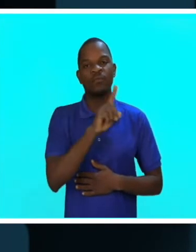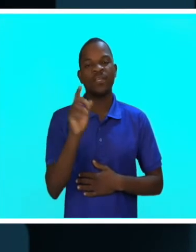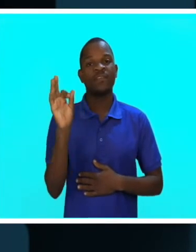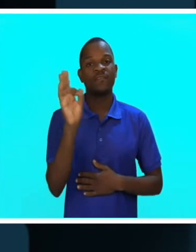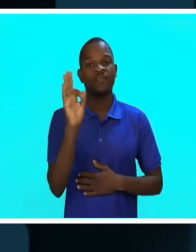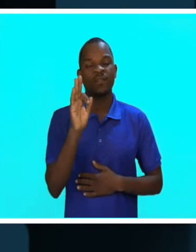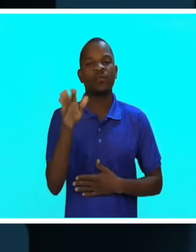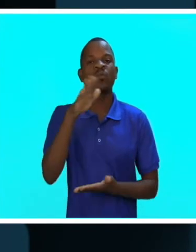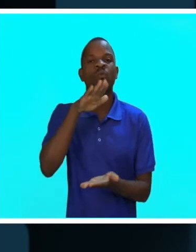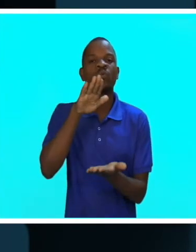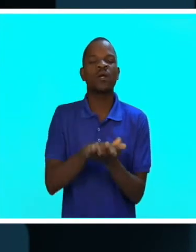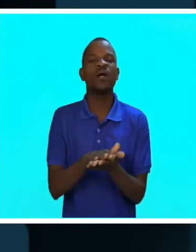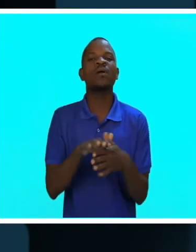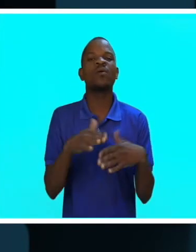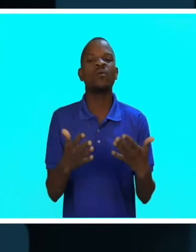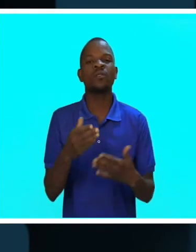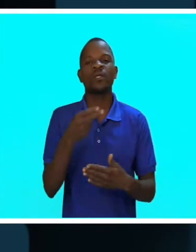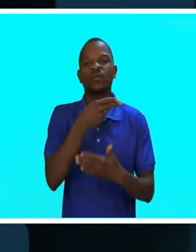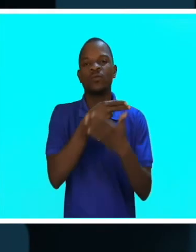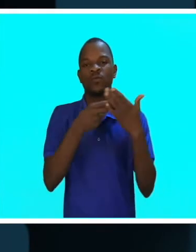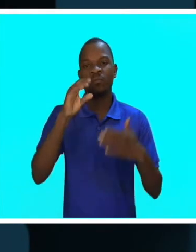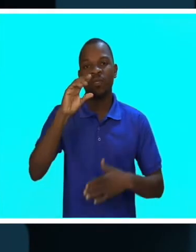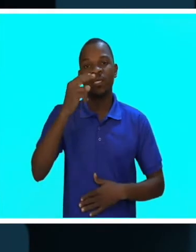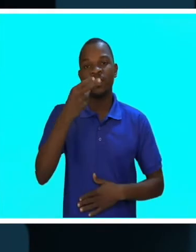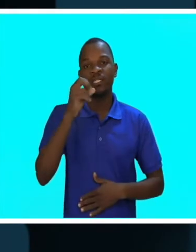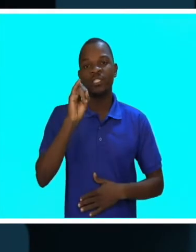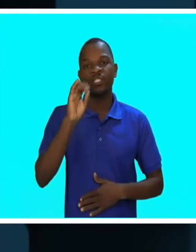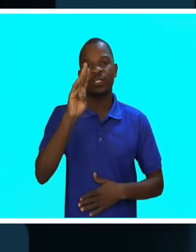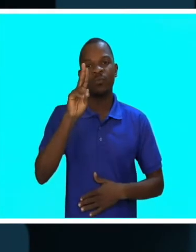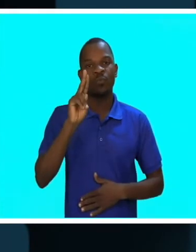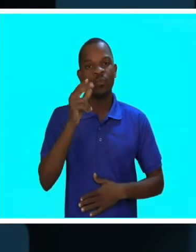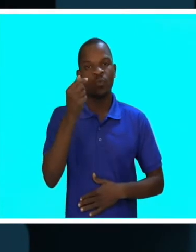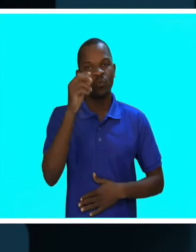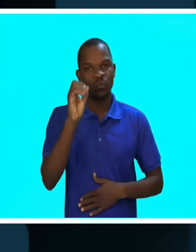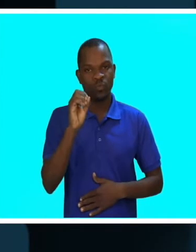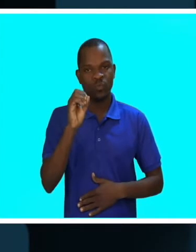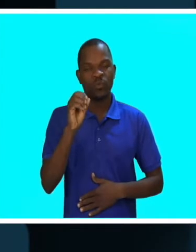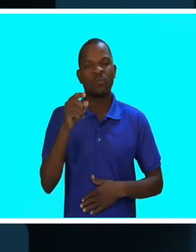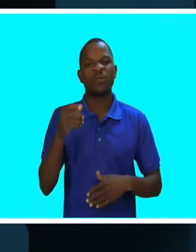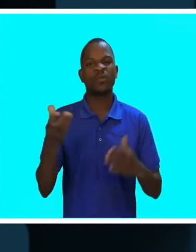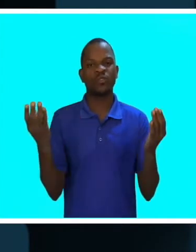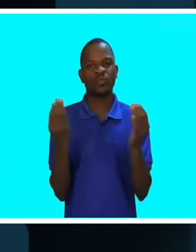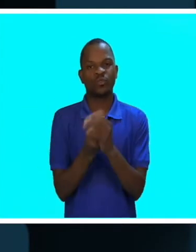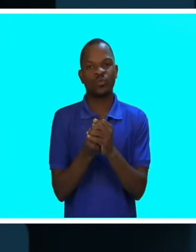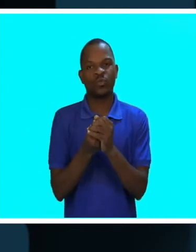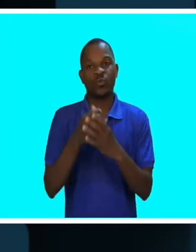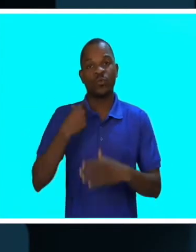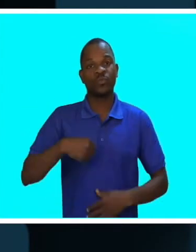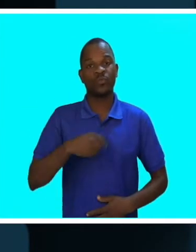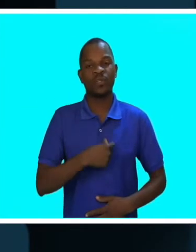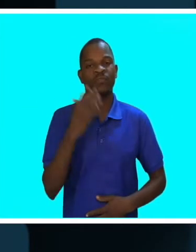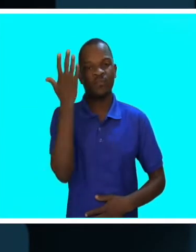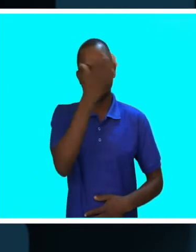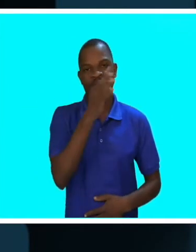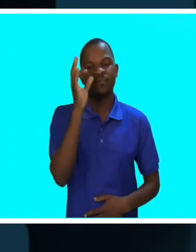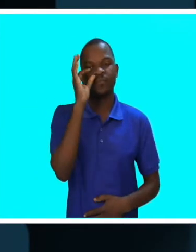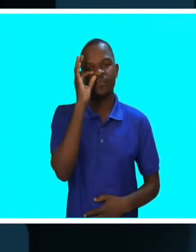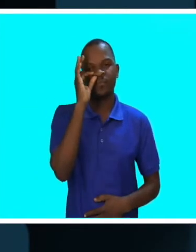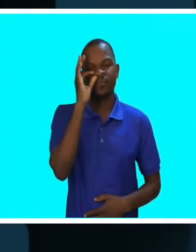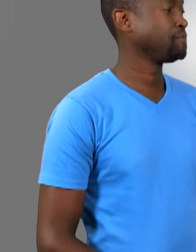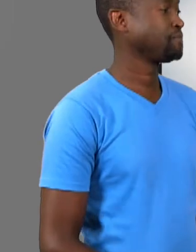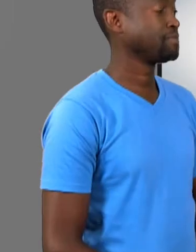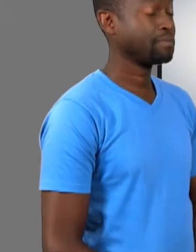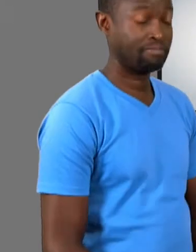de fevereiro em Chibuto, quando os donos da casa receberem o Desportivo de Nacala.